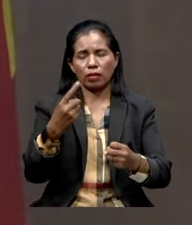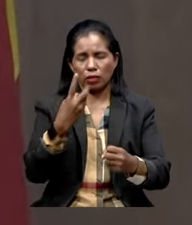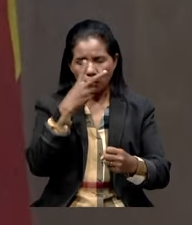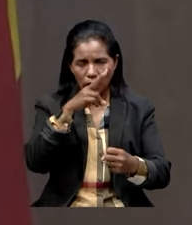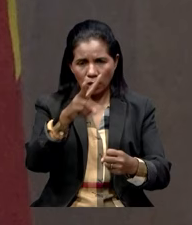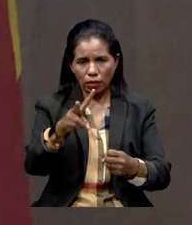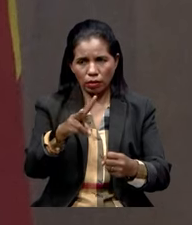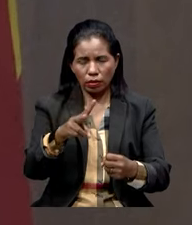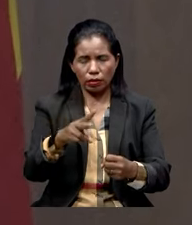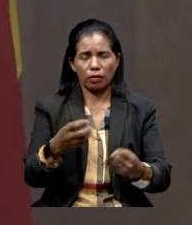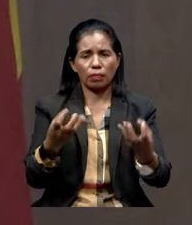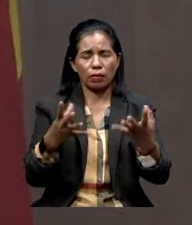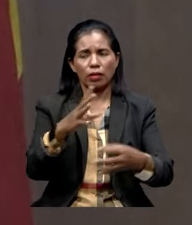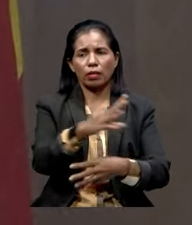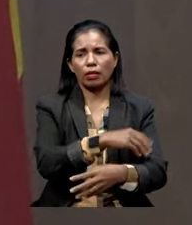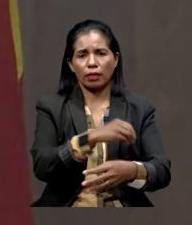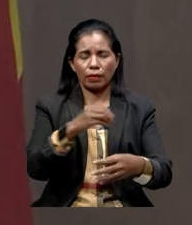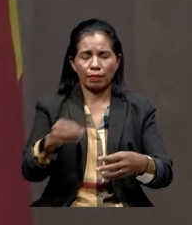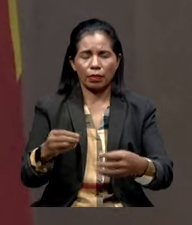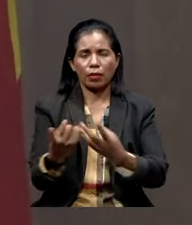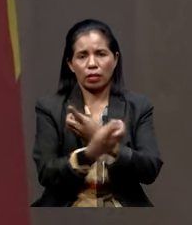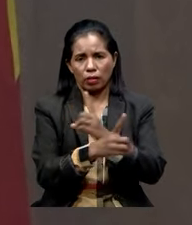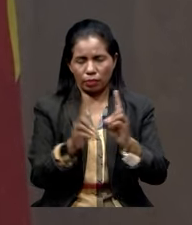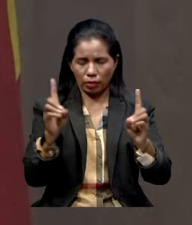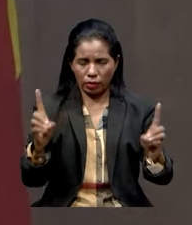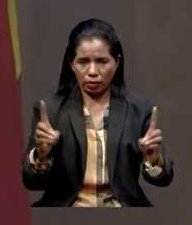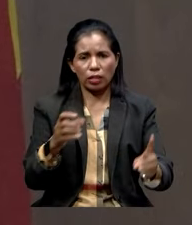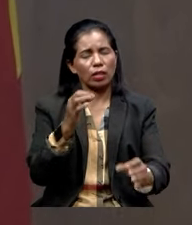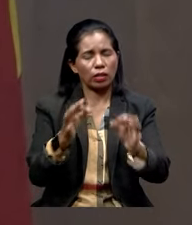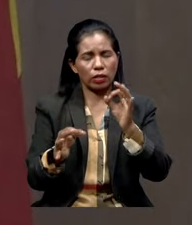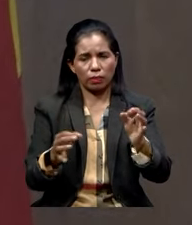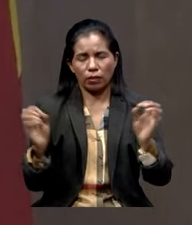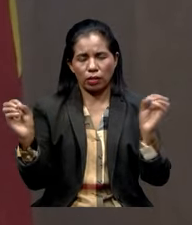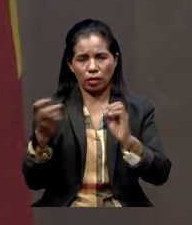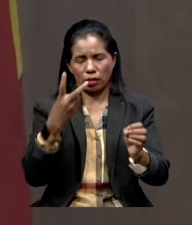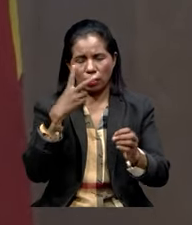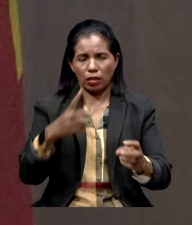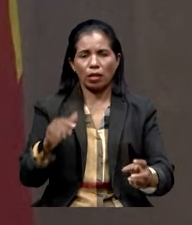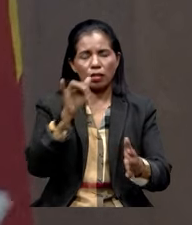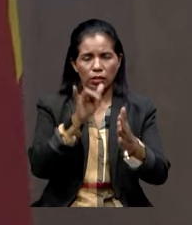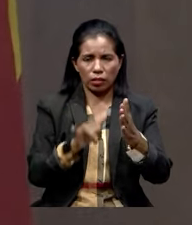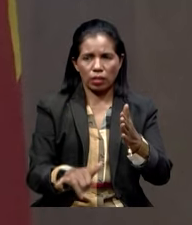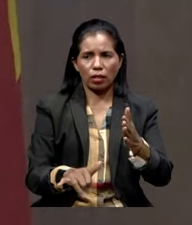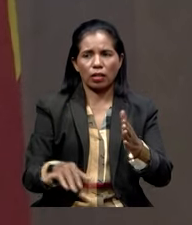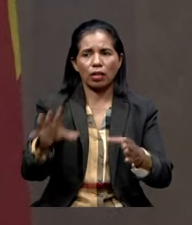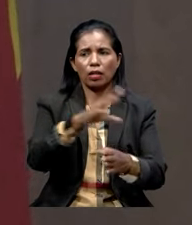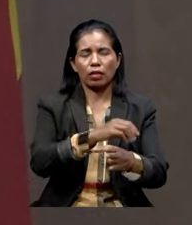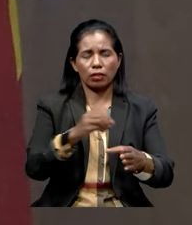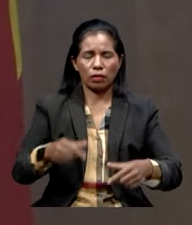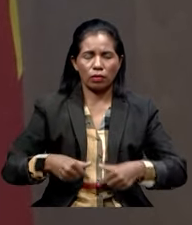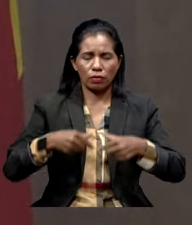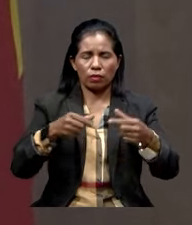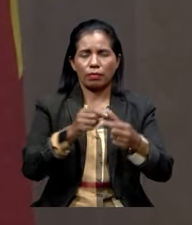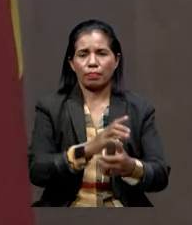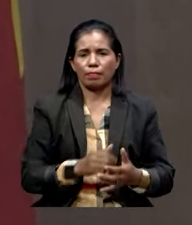dos muitos que sonharam com a independência, mas que não viveram para a ver concretizada.